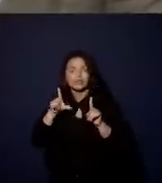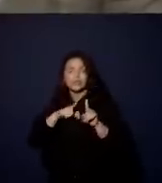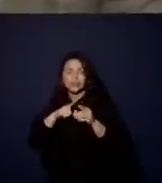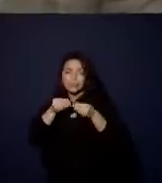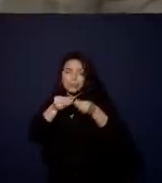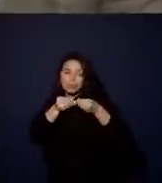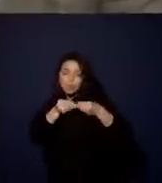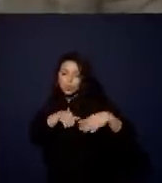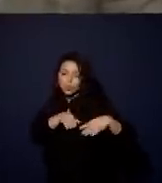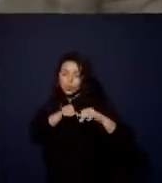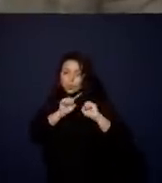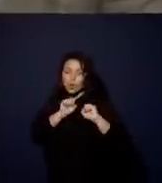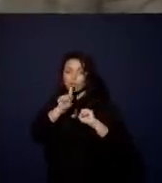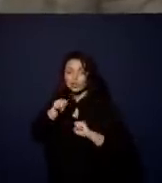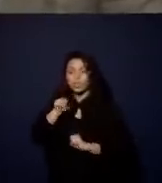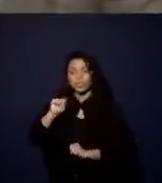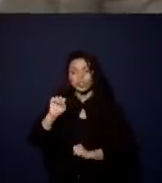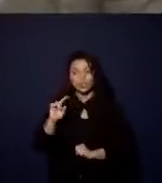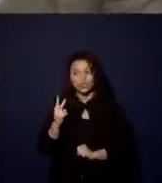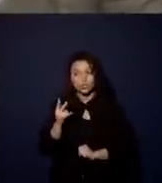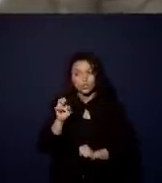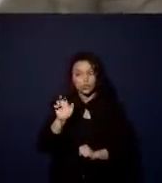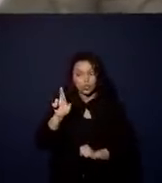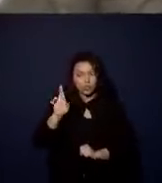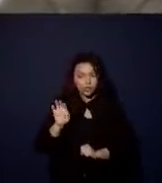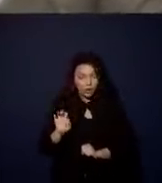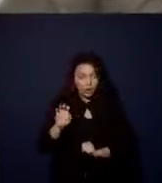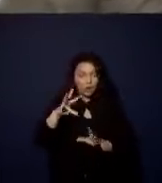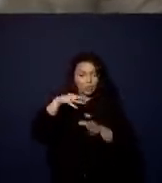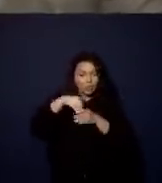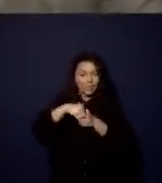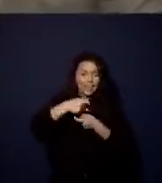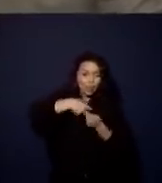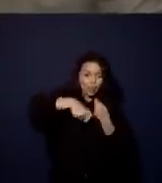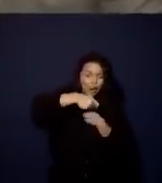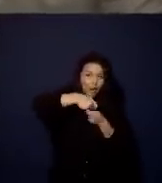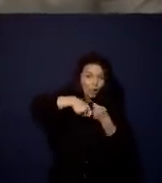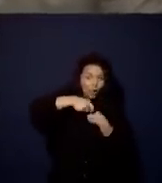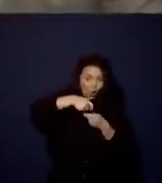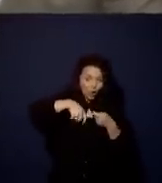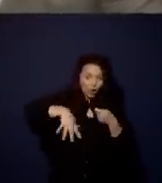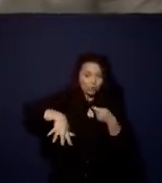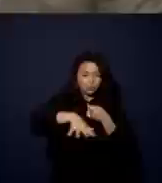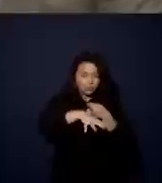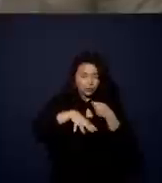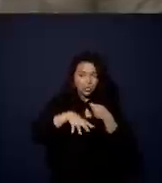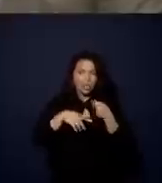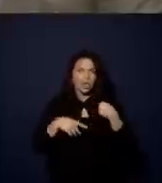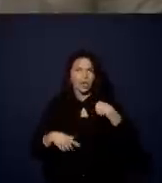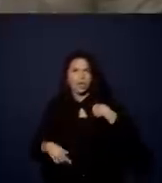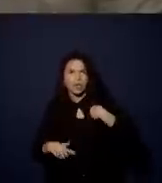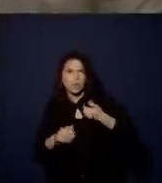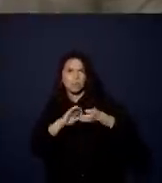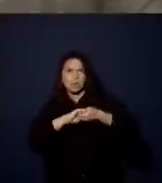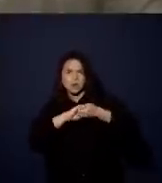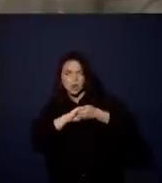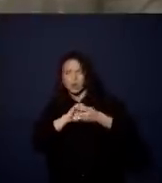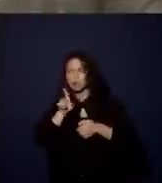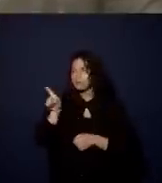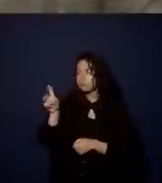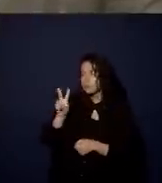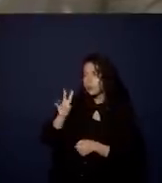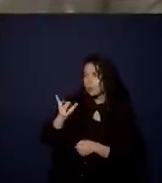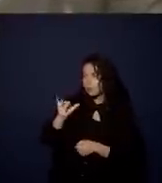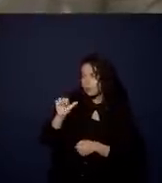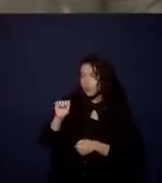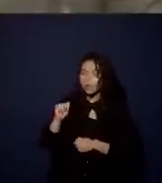para o mercado acho que tem aí nós havia provavelmente outros players